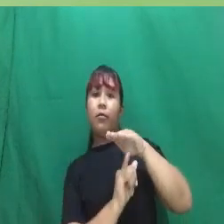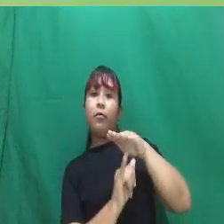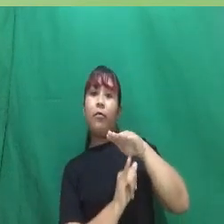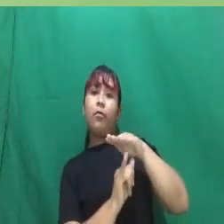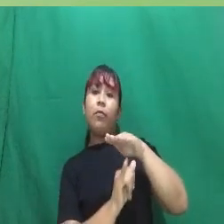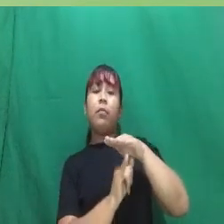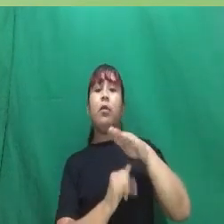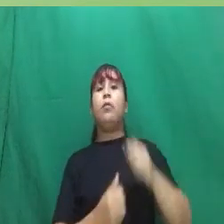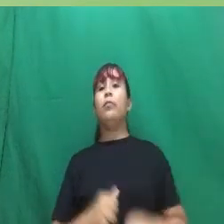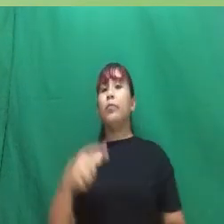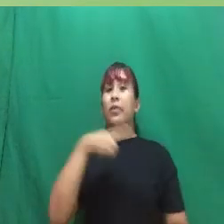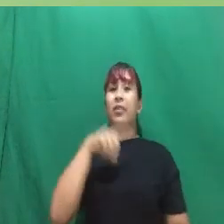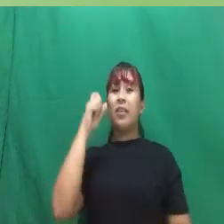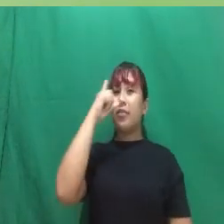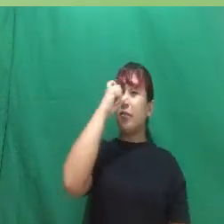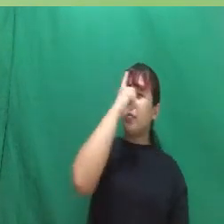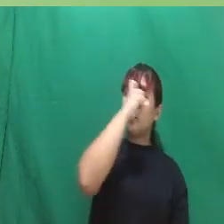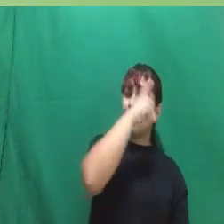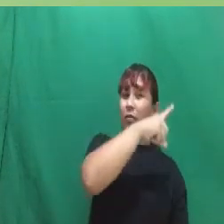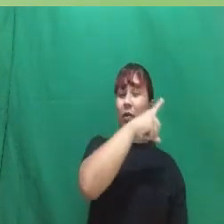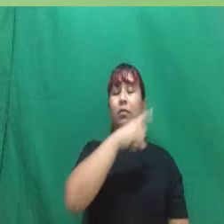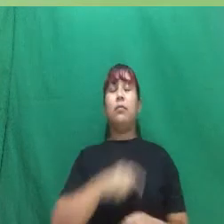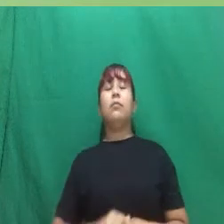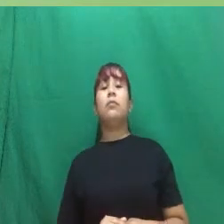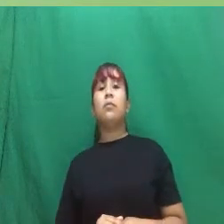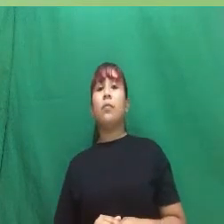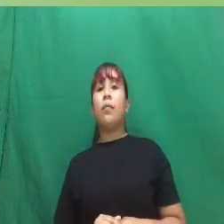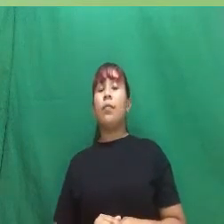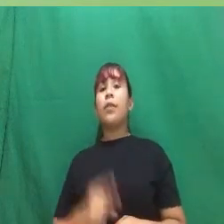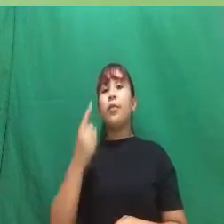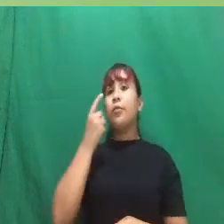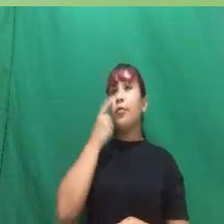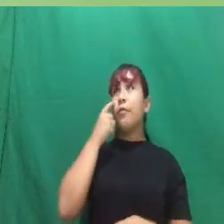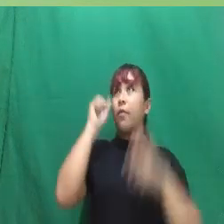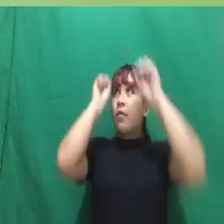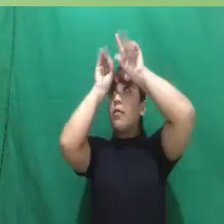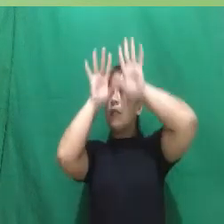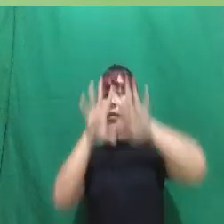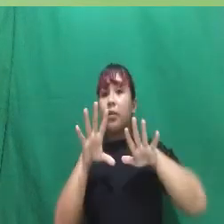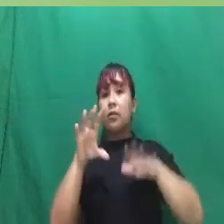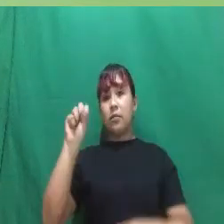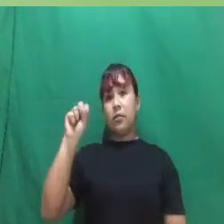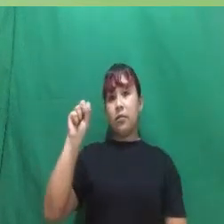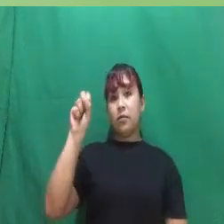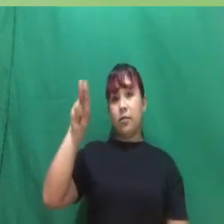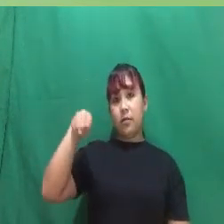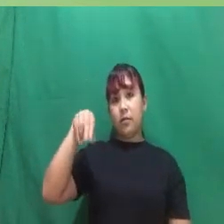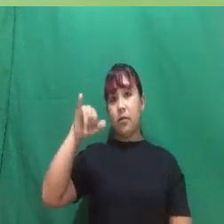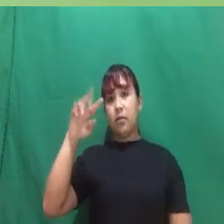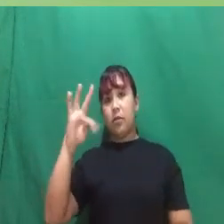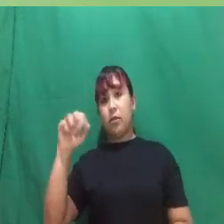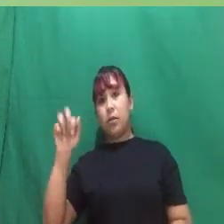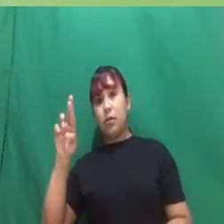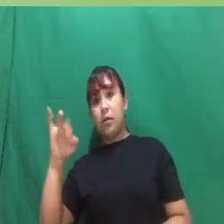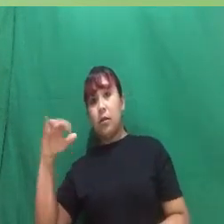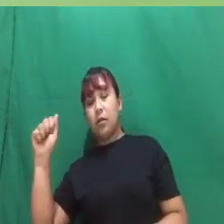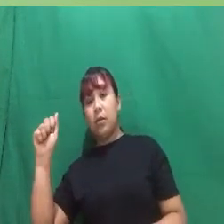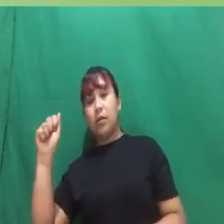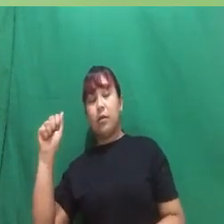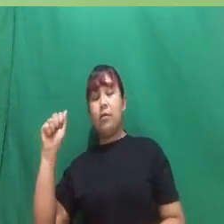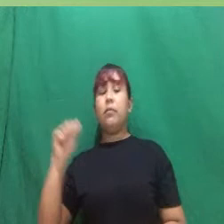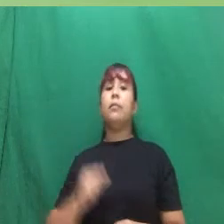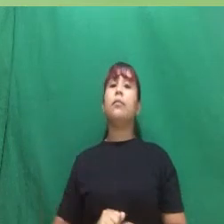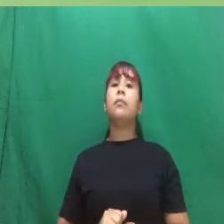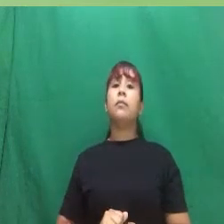esses dados, mais de 70% ser população negra e periférica, aí onde nós percebemos